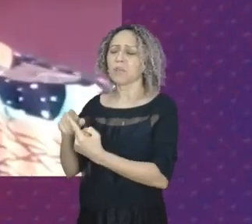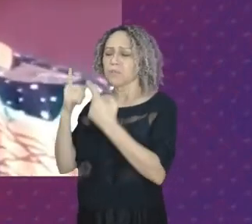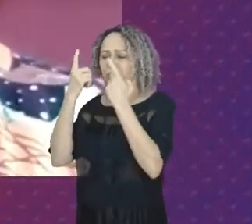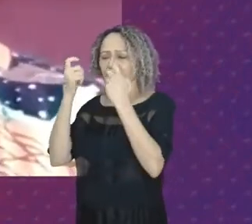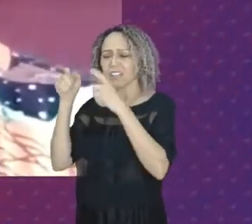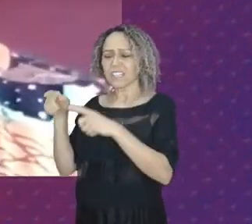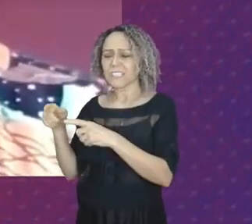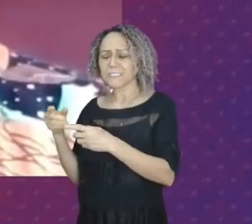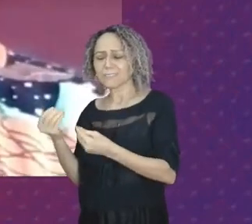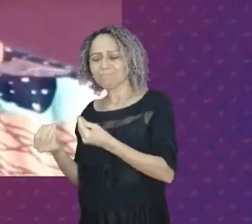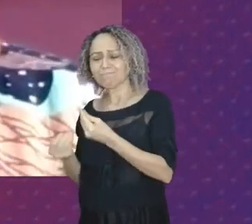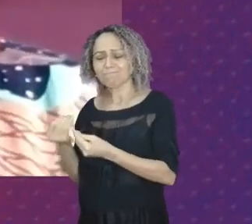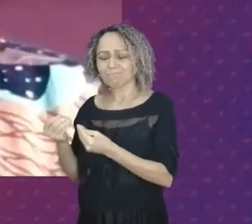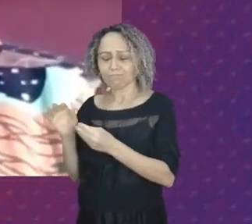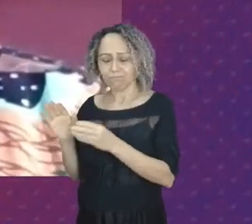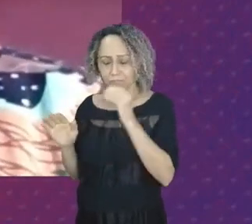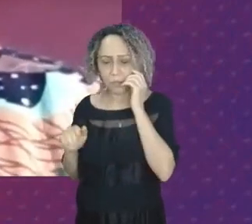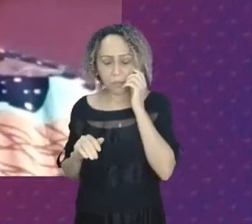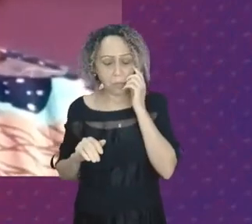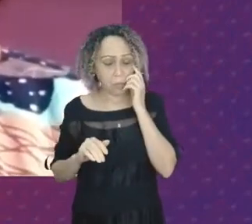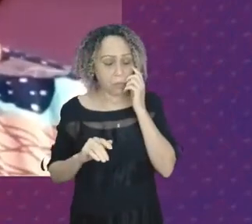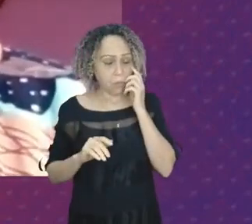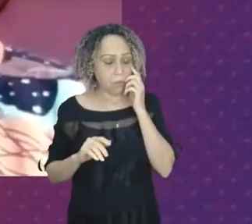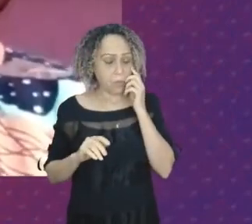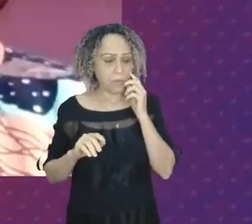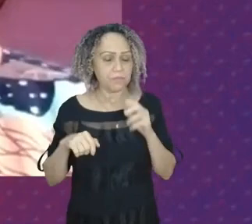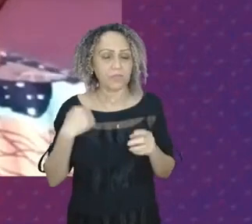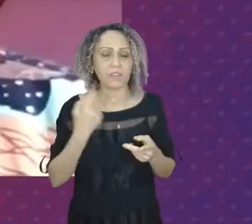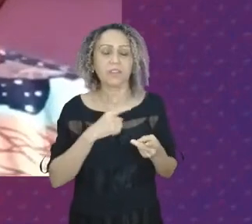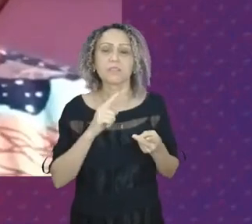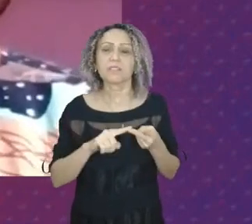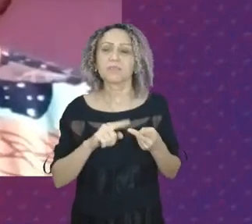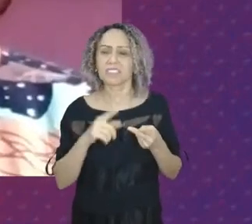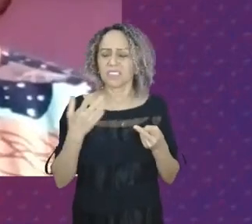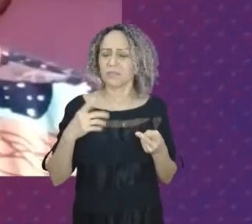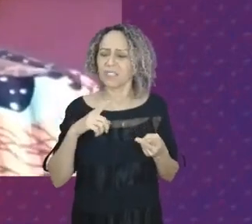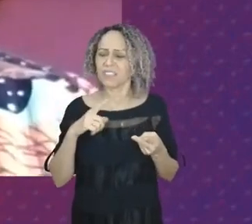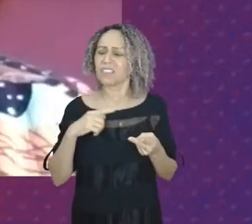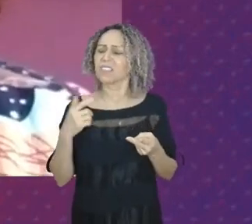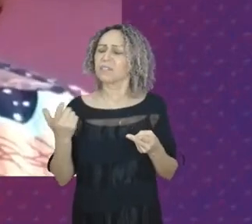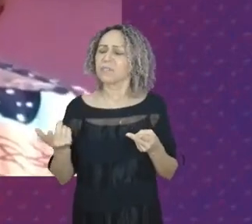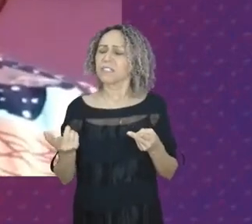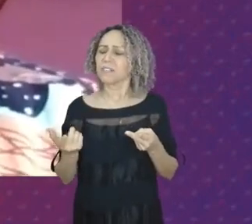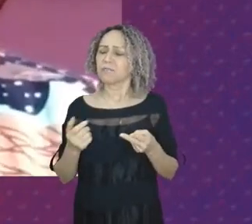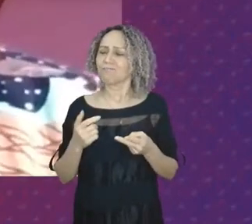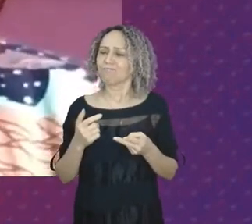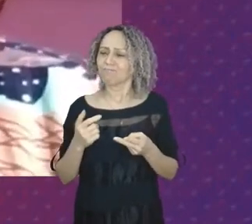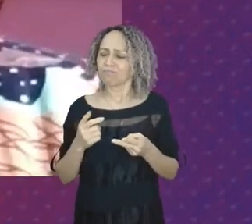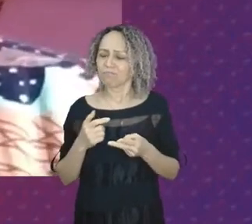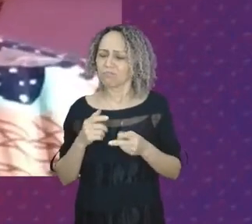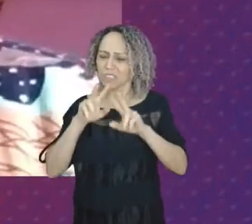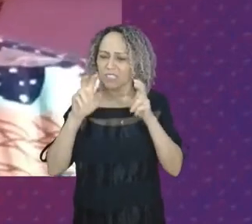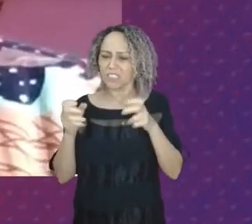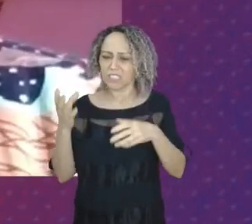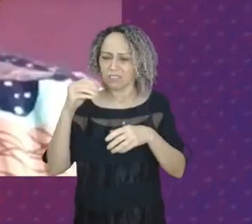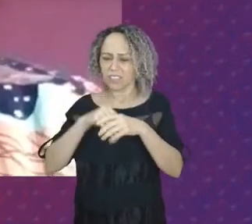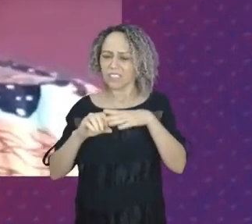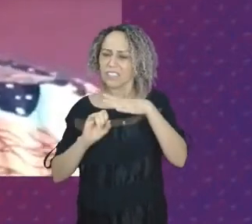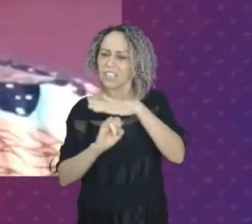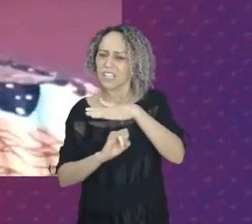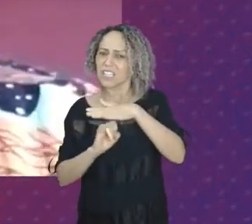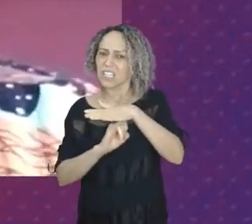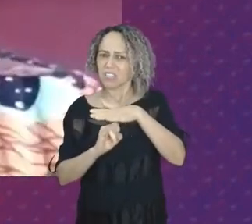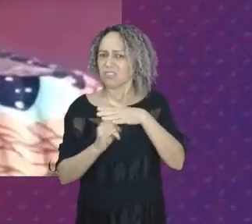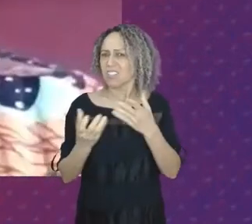dar orientações diferentes. A gente tem dentro da rota crítica também uma discussão institucional, que é a forma com que as instituições não